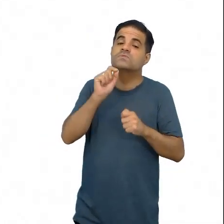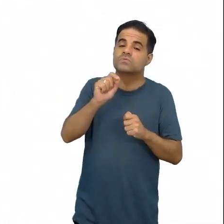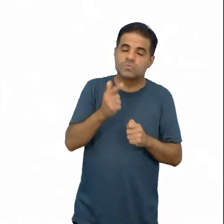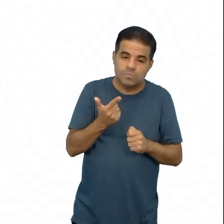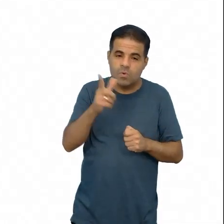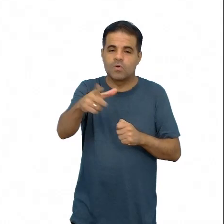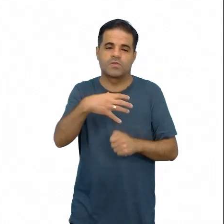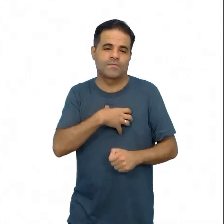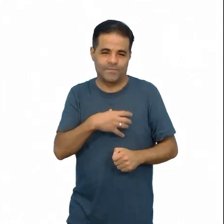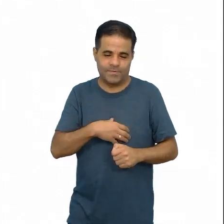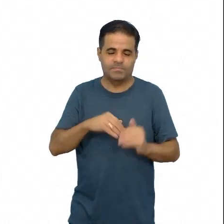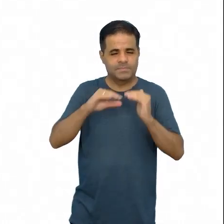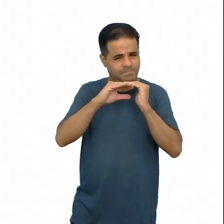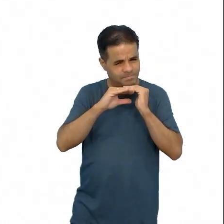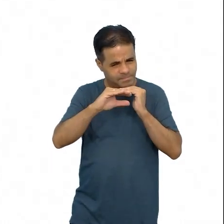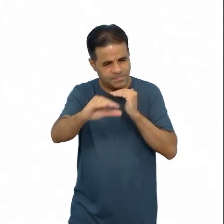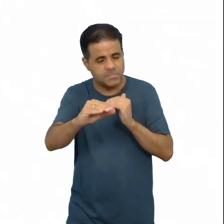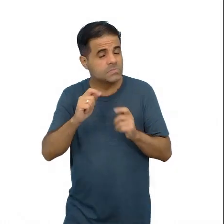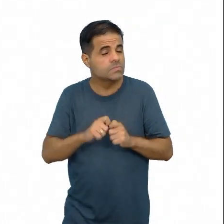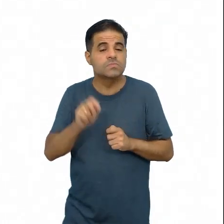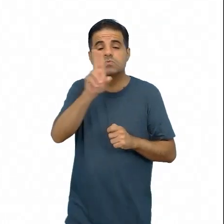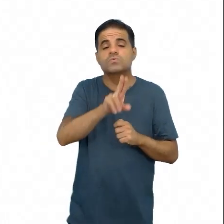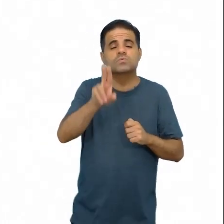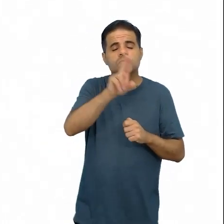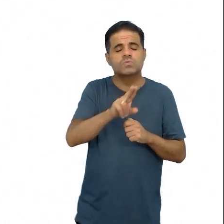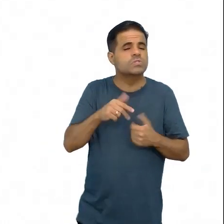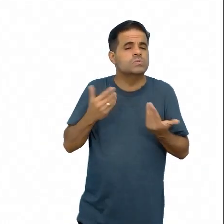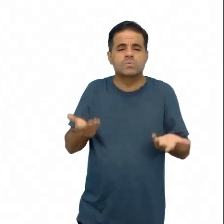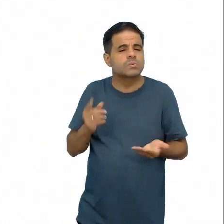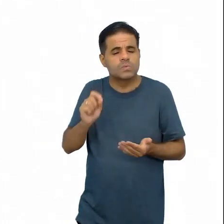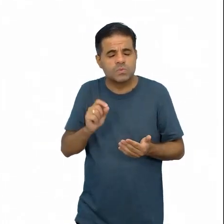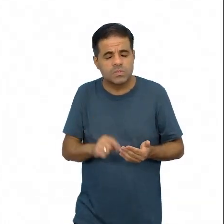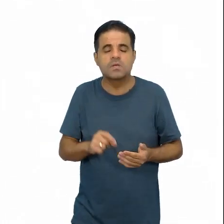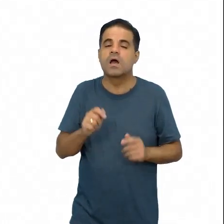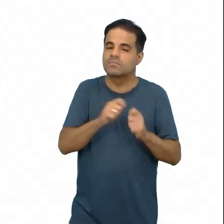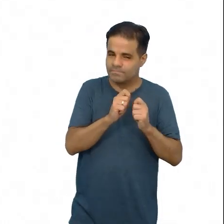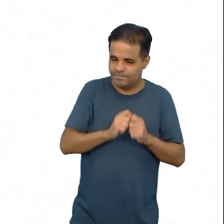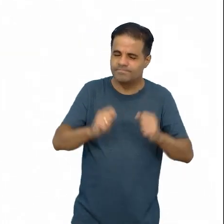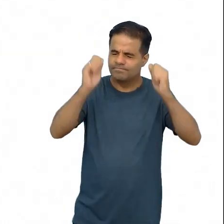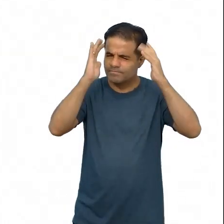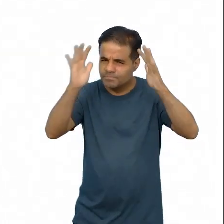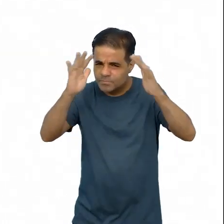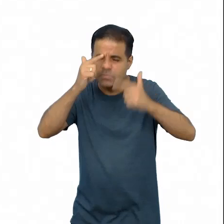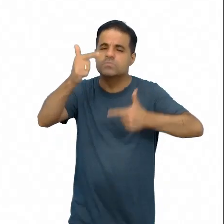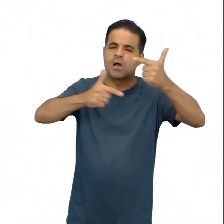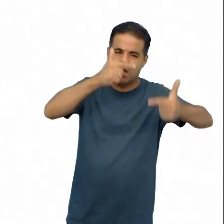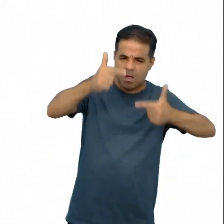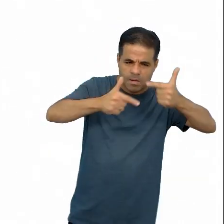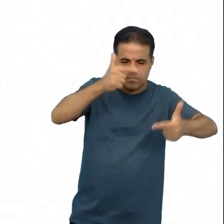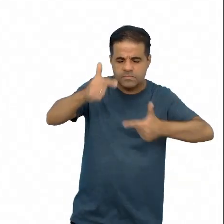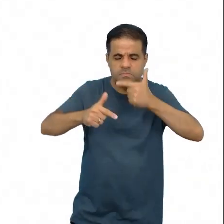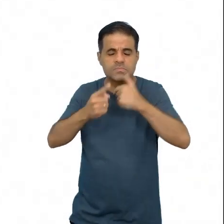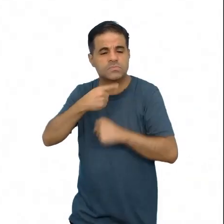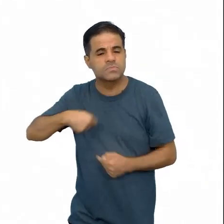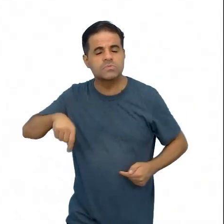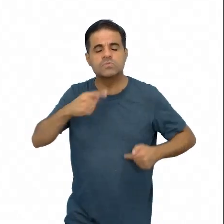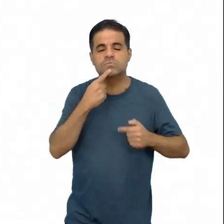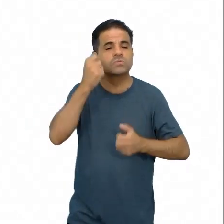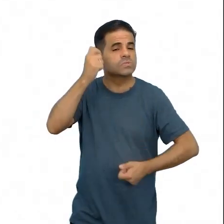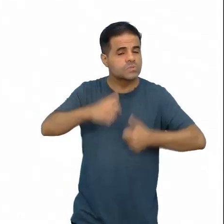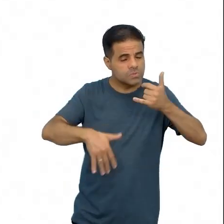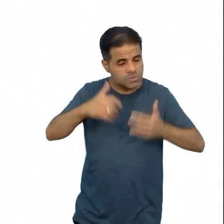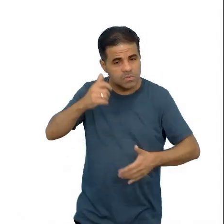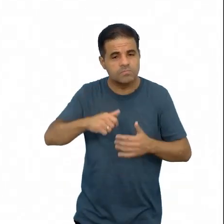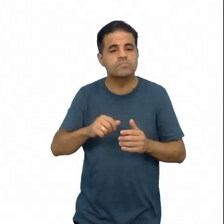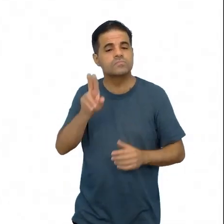Uma outra forma de pavimentação. Então, o que eu vou estar utilizando nisso daí? Então, é isso que a gente tem que trabalhar dessa forma, né? Então, quando a gente fala isso,